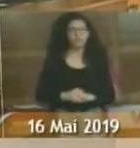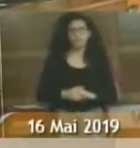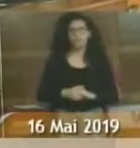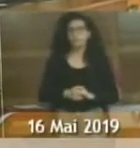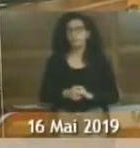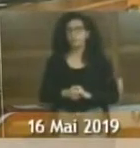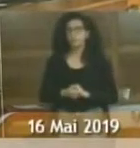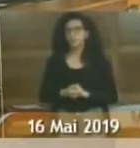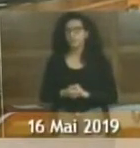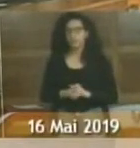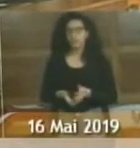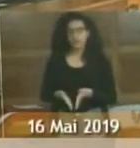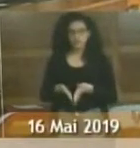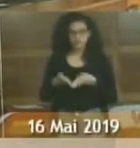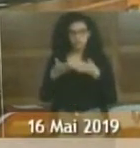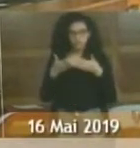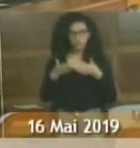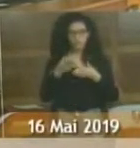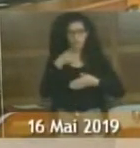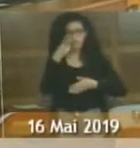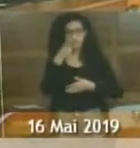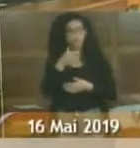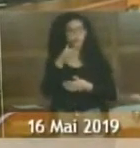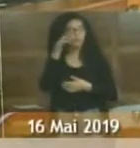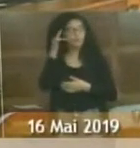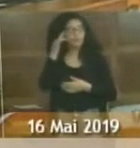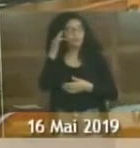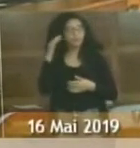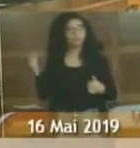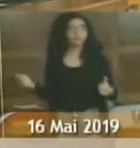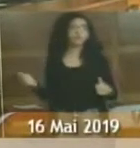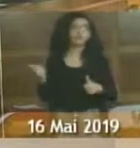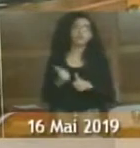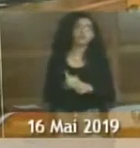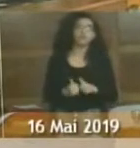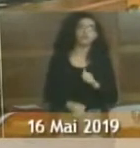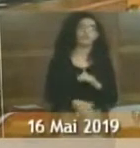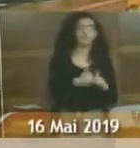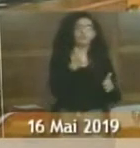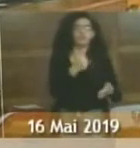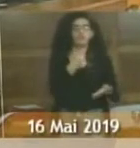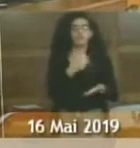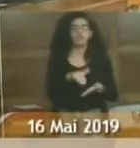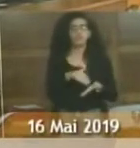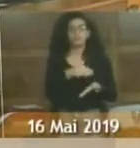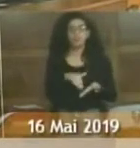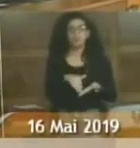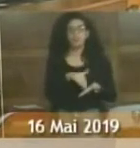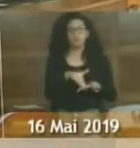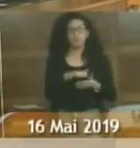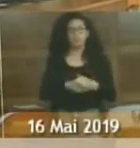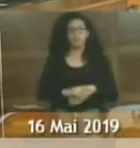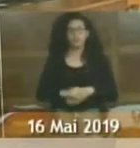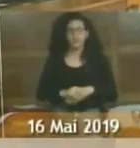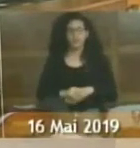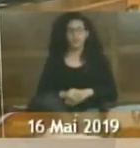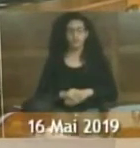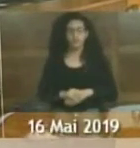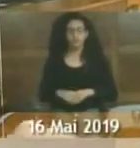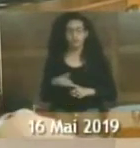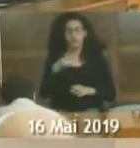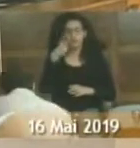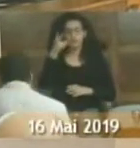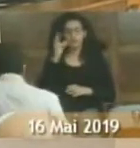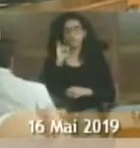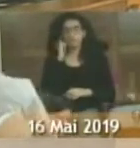legislatura. Solicito ao vereador Flavinho que assuma a primeira secretaria e à